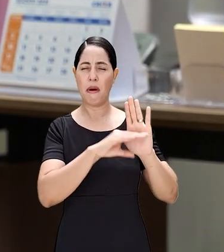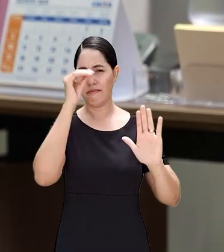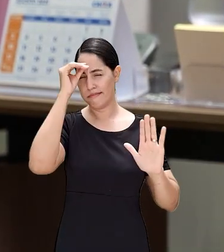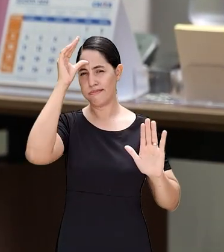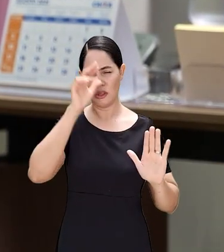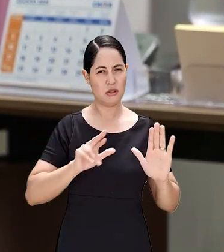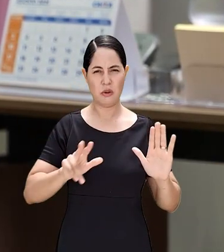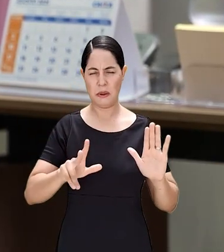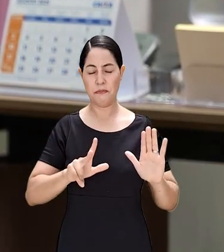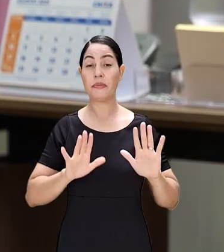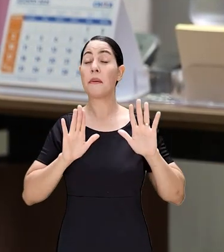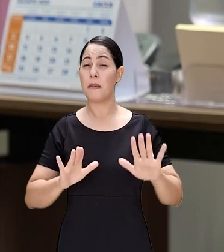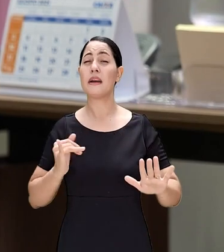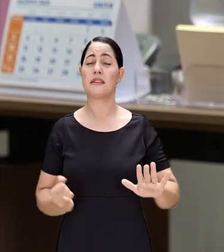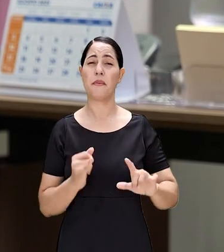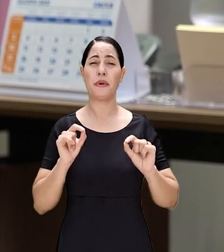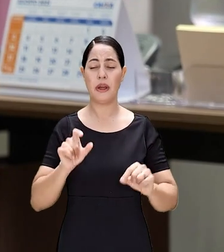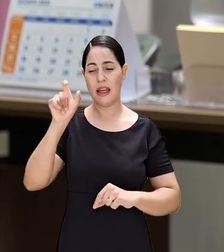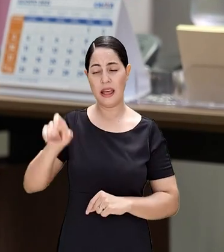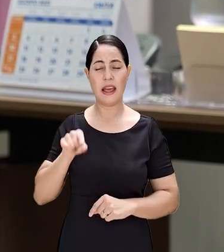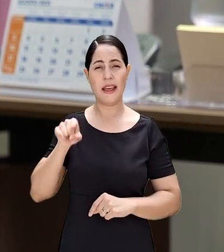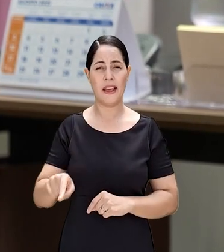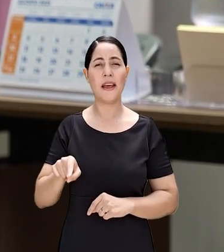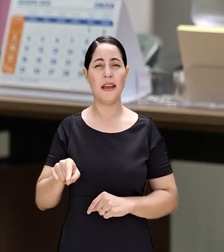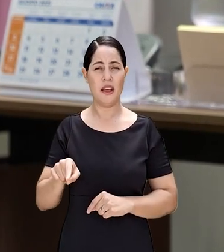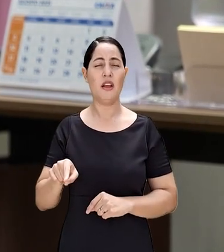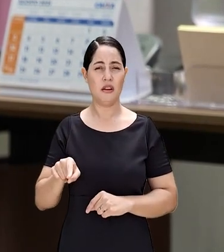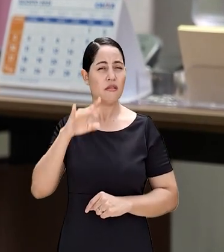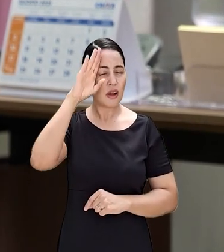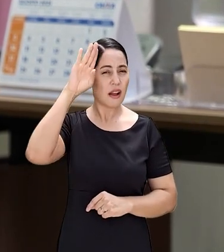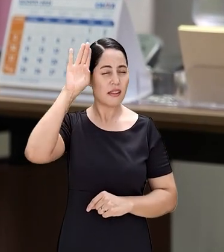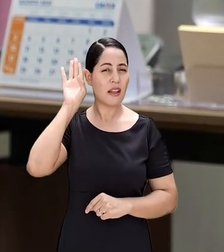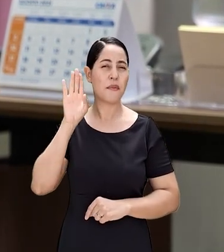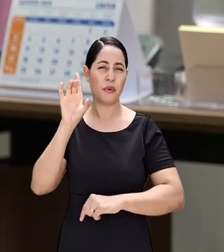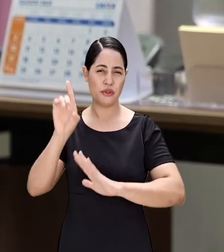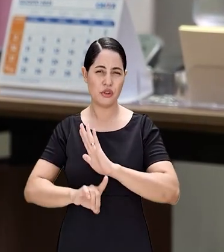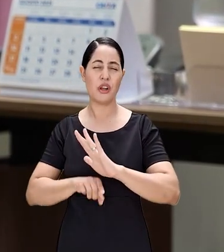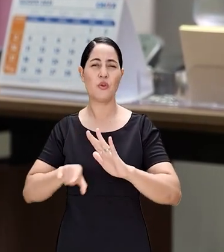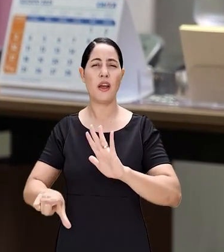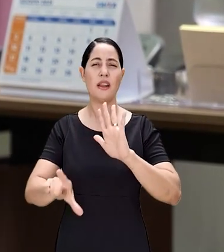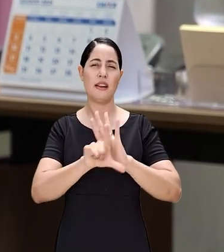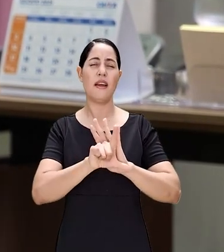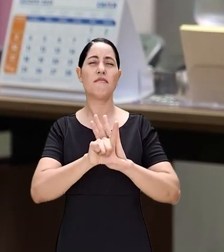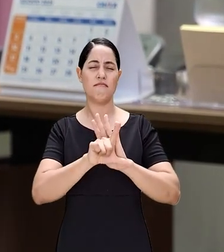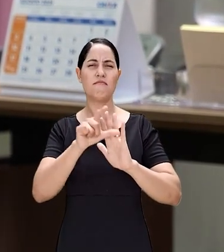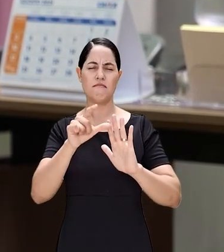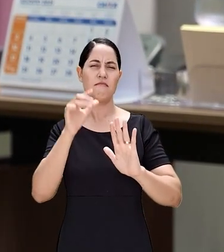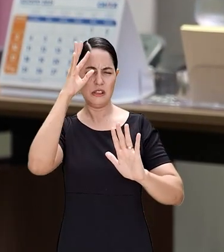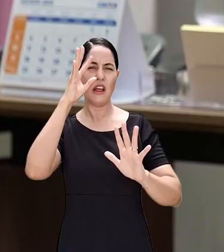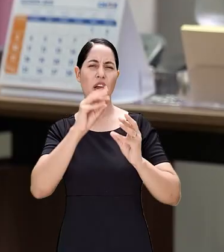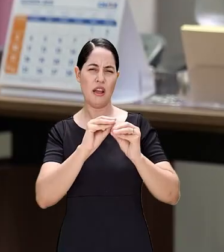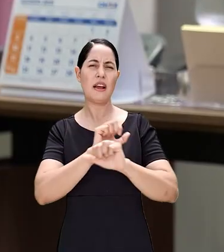É importante que o acadêmico ele tenha conhecimento de toda a legislação, mas ele precisa também incorporar